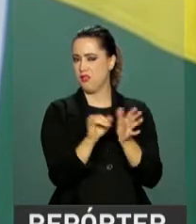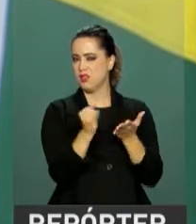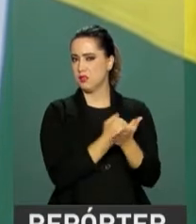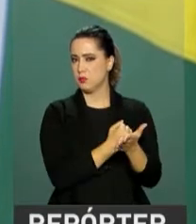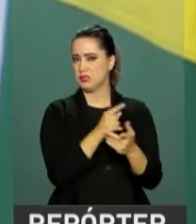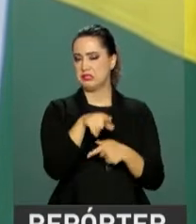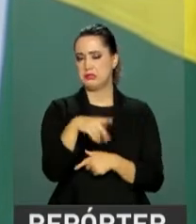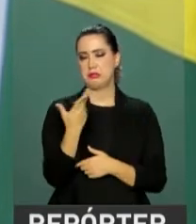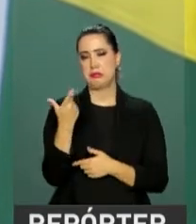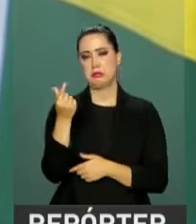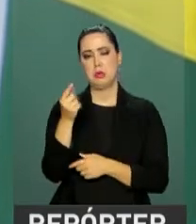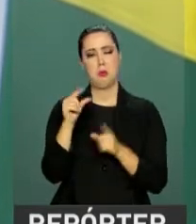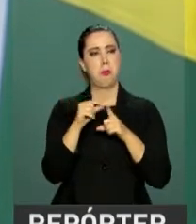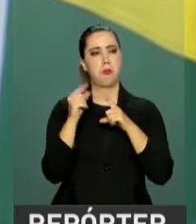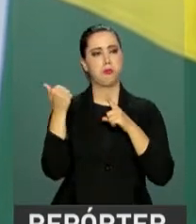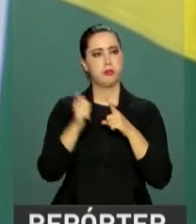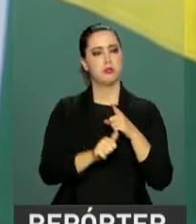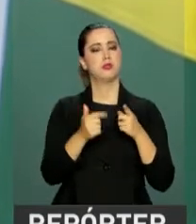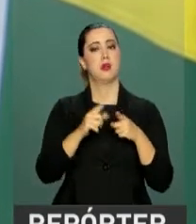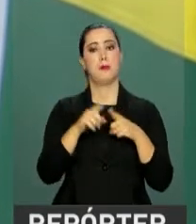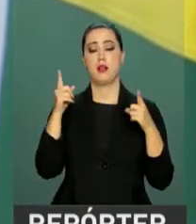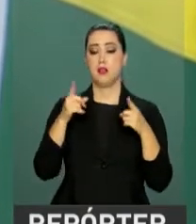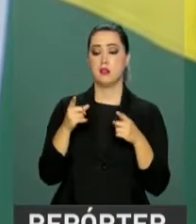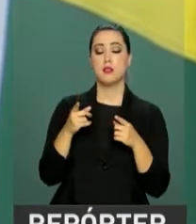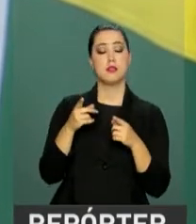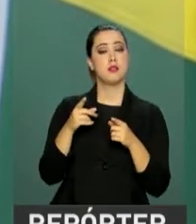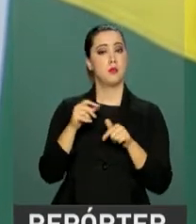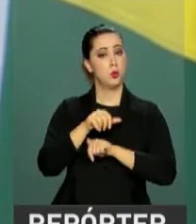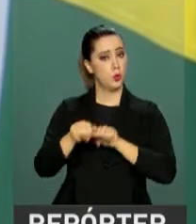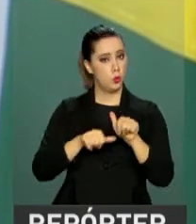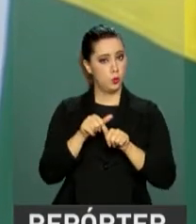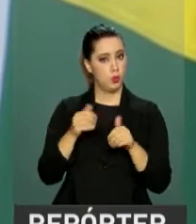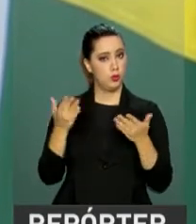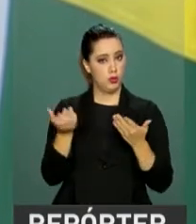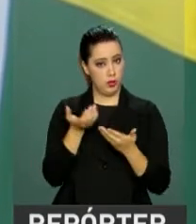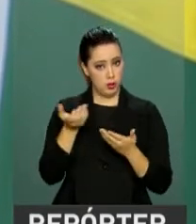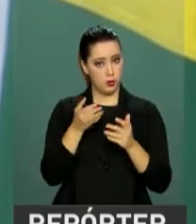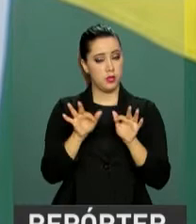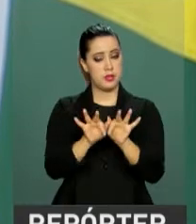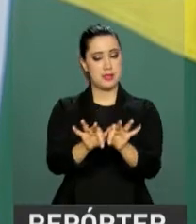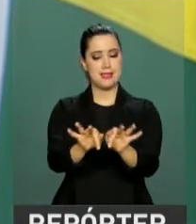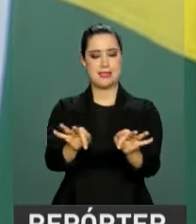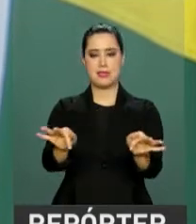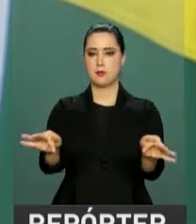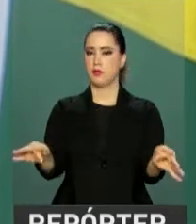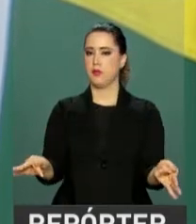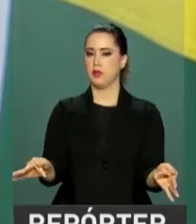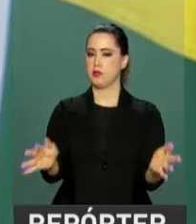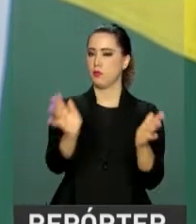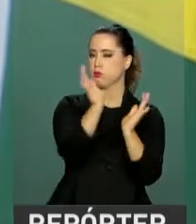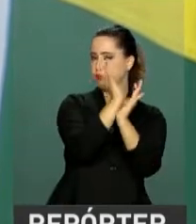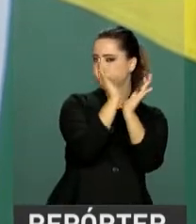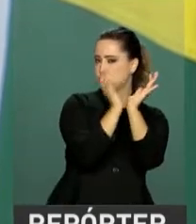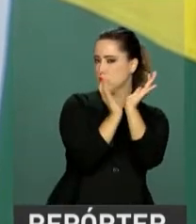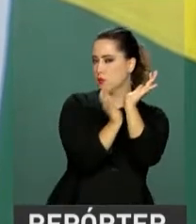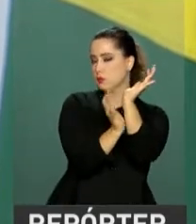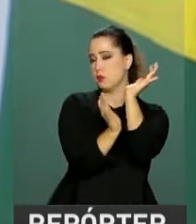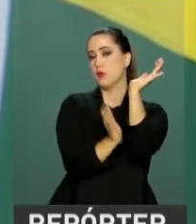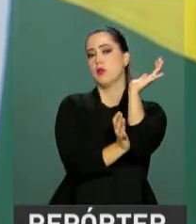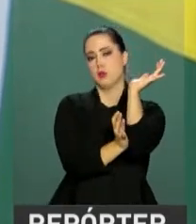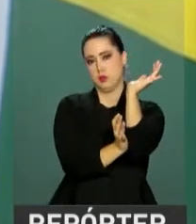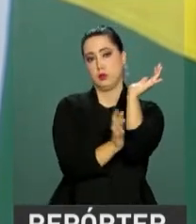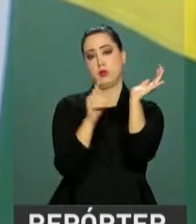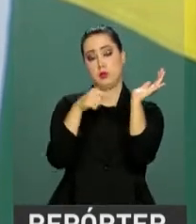de um bo gasta mas nós conseguimos uma simplificação tributária uma espécie de desburocratização tributária que eu estou